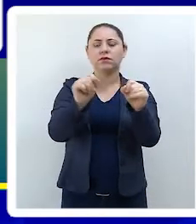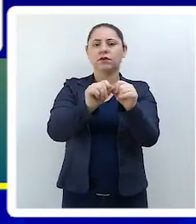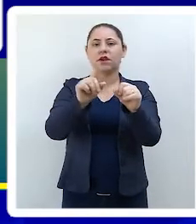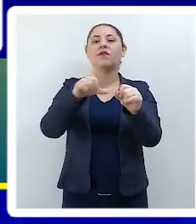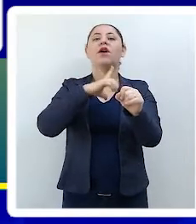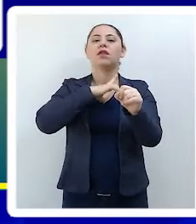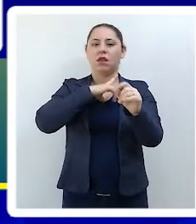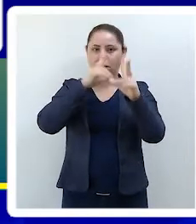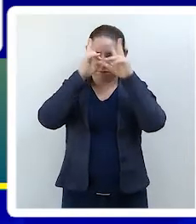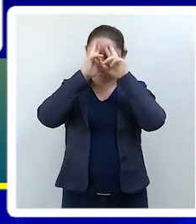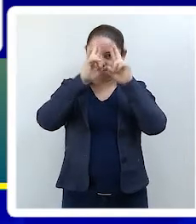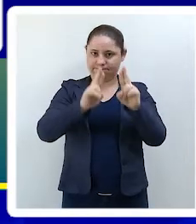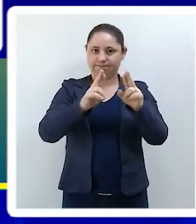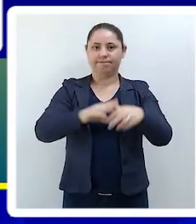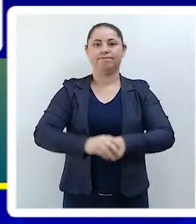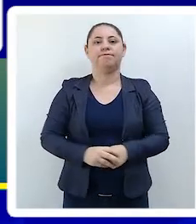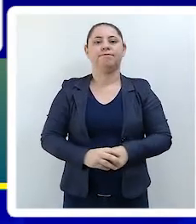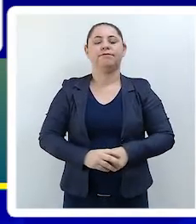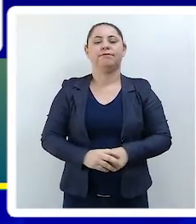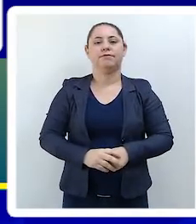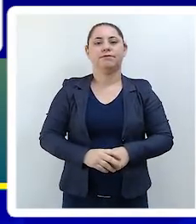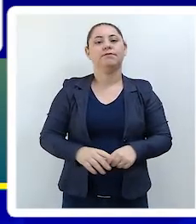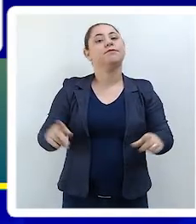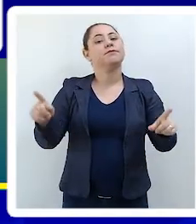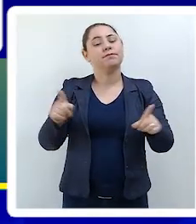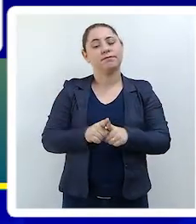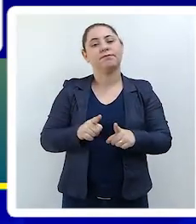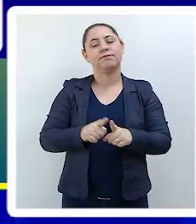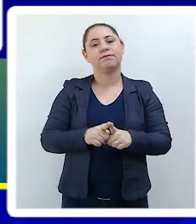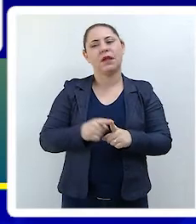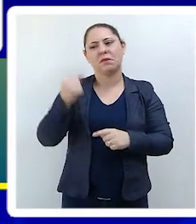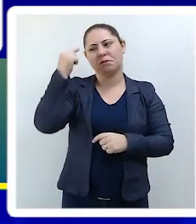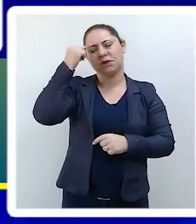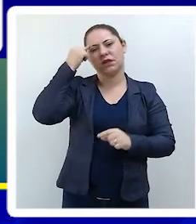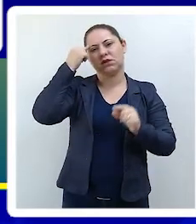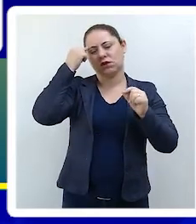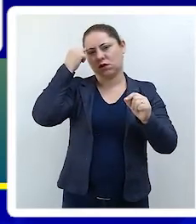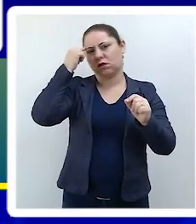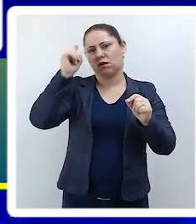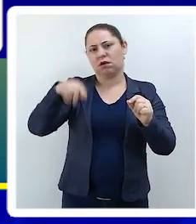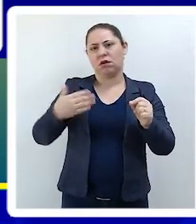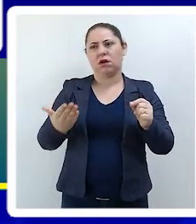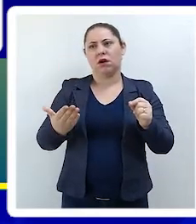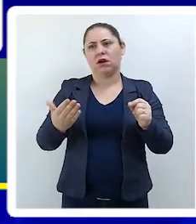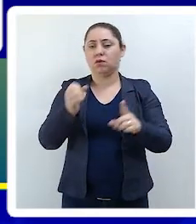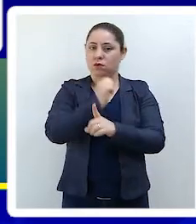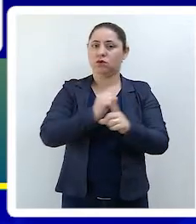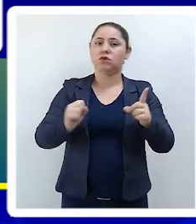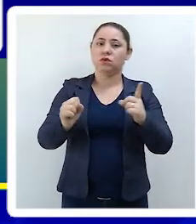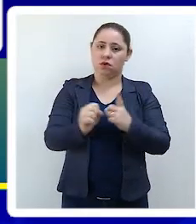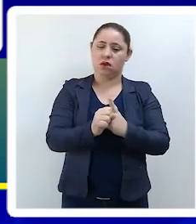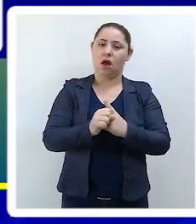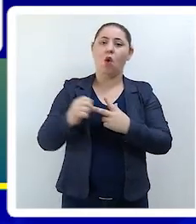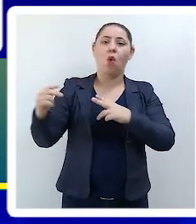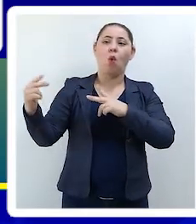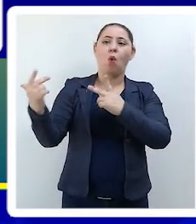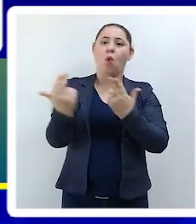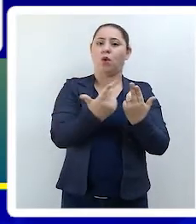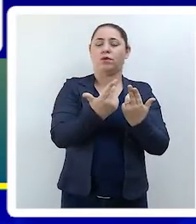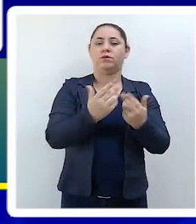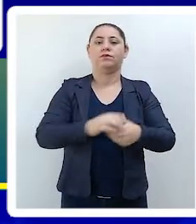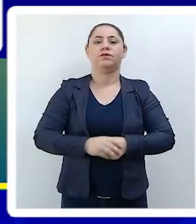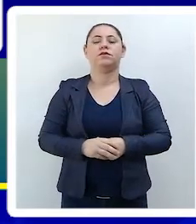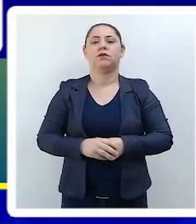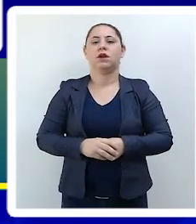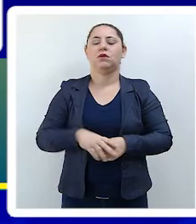ela vai ser respeitada. E pensando nisso, né, numa sociedade mais igualitária,